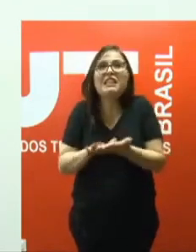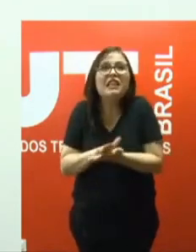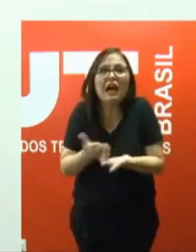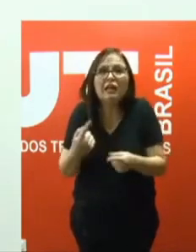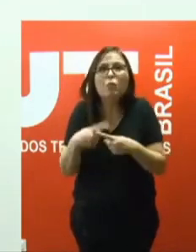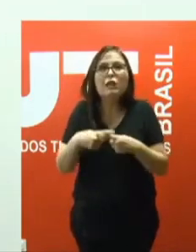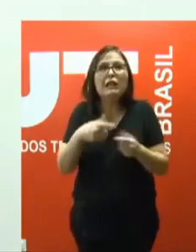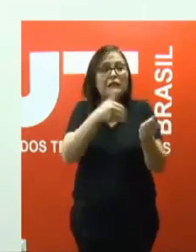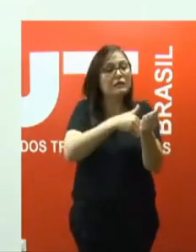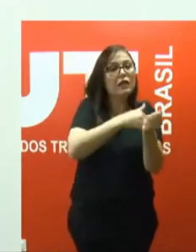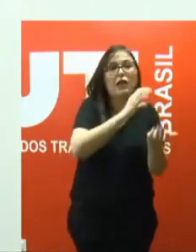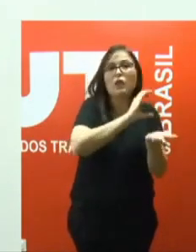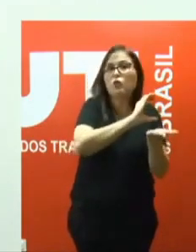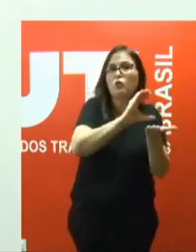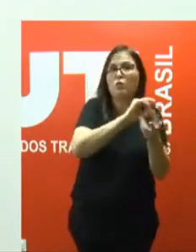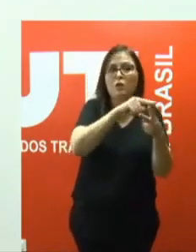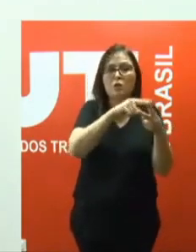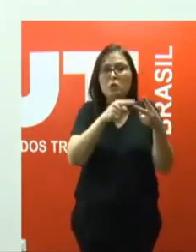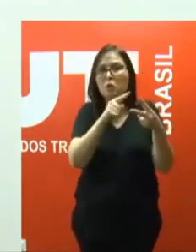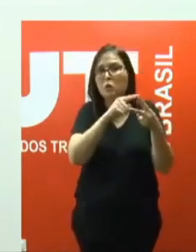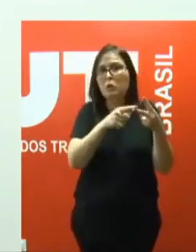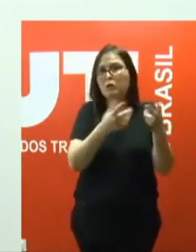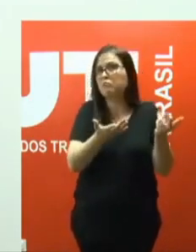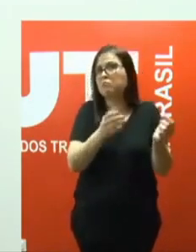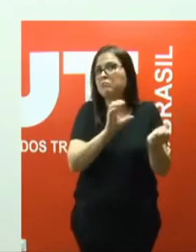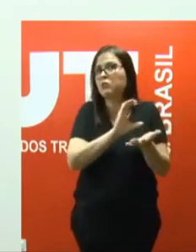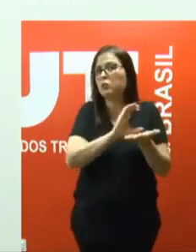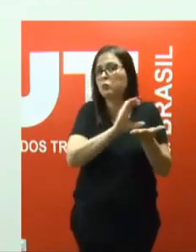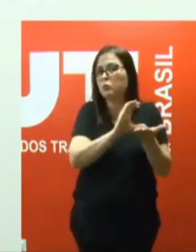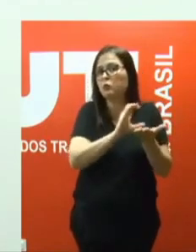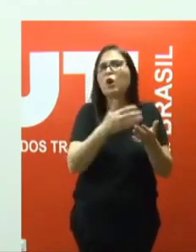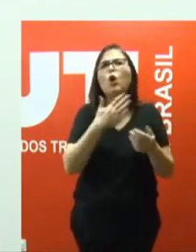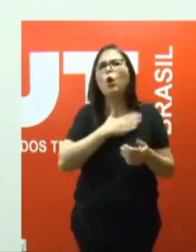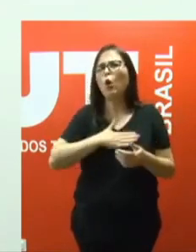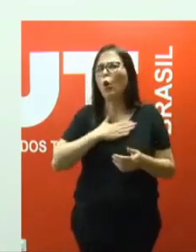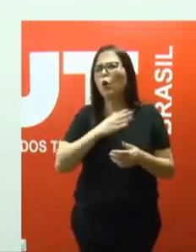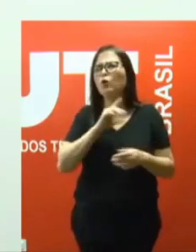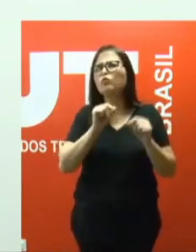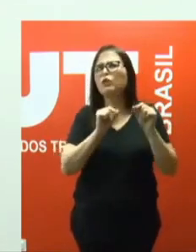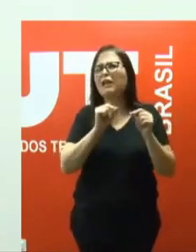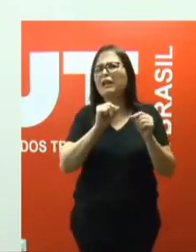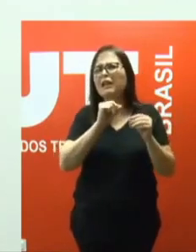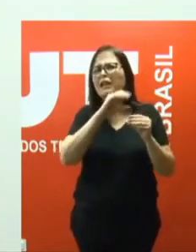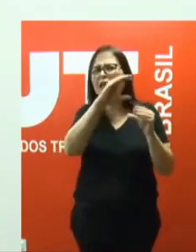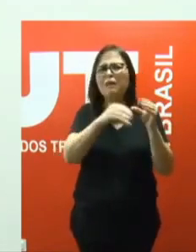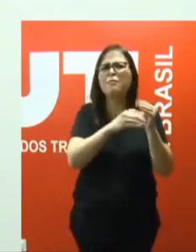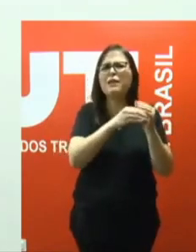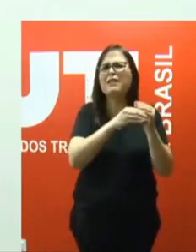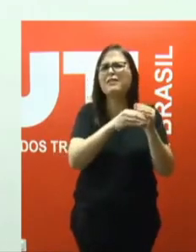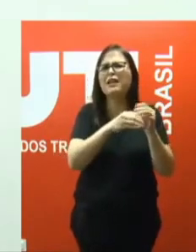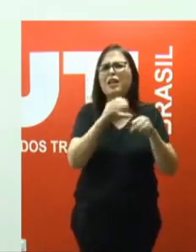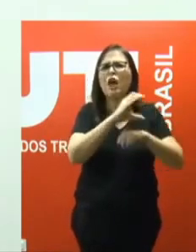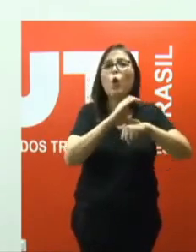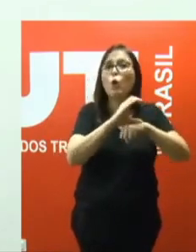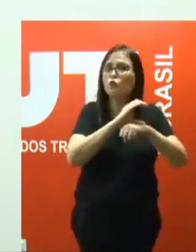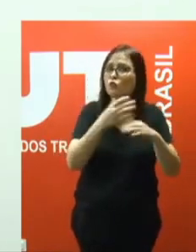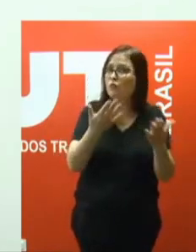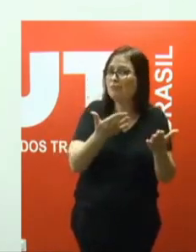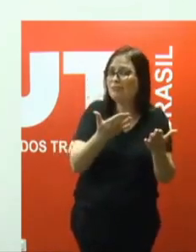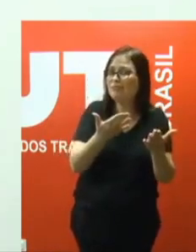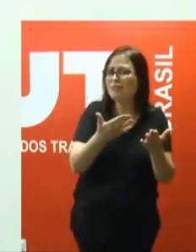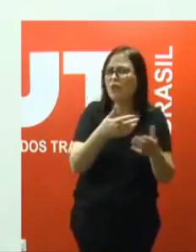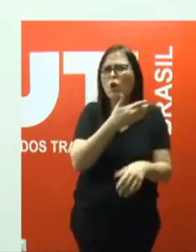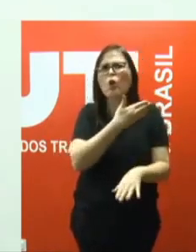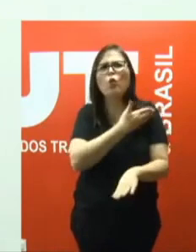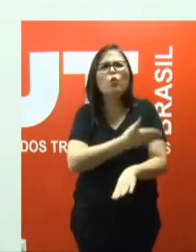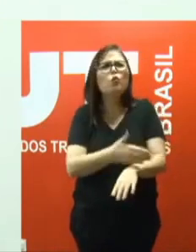não sabe. Sabe? Todo mundo gosta de um pouquinho de emenda. Sabe? Então, como é que a